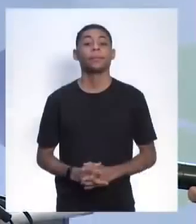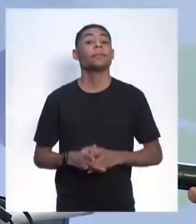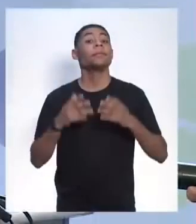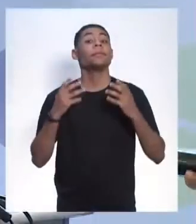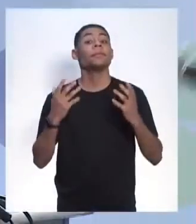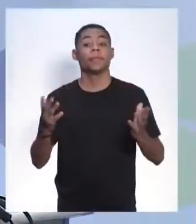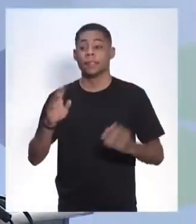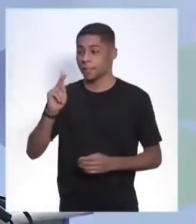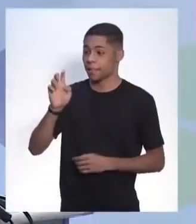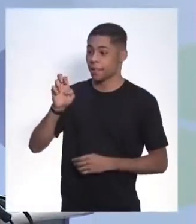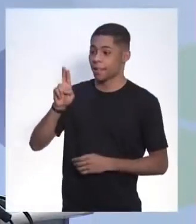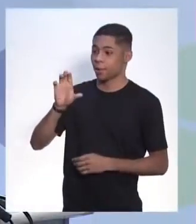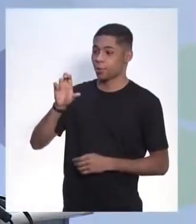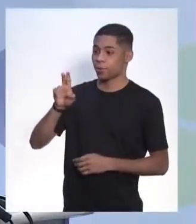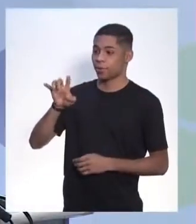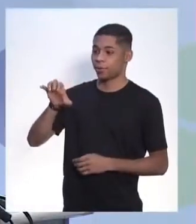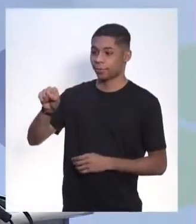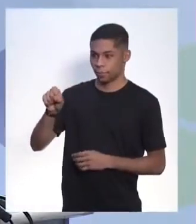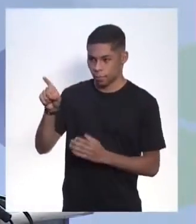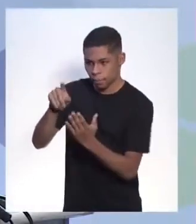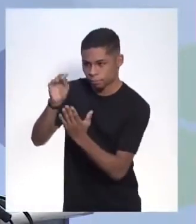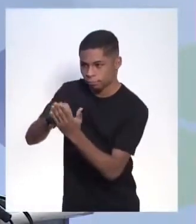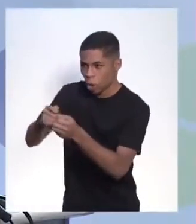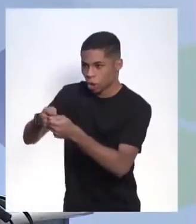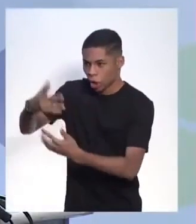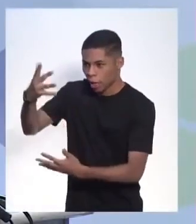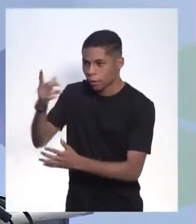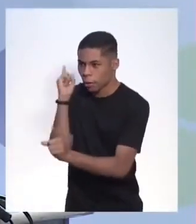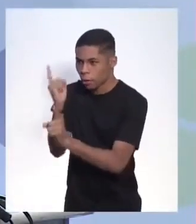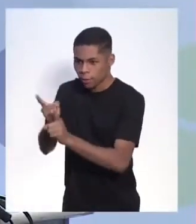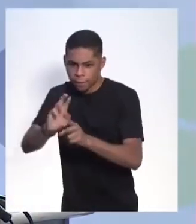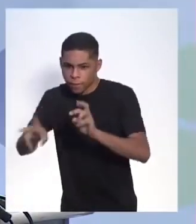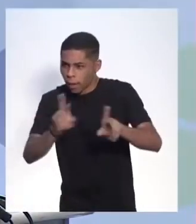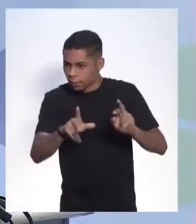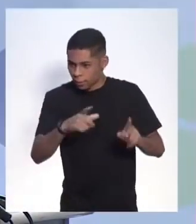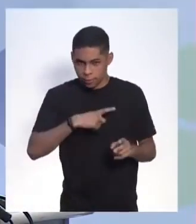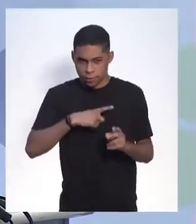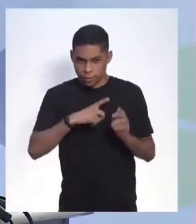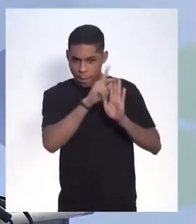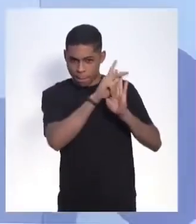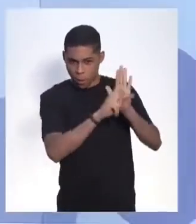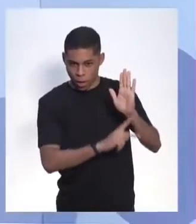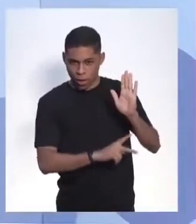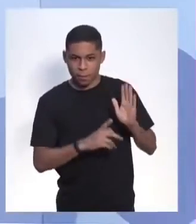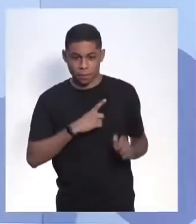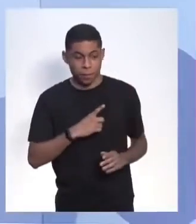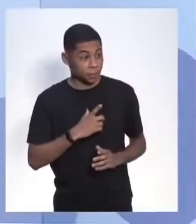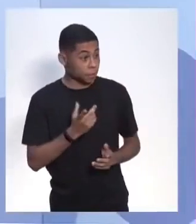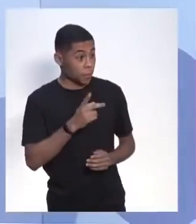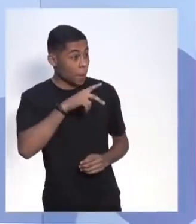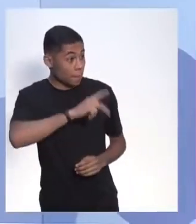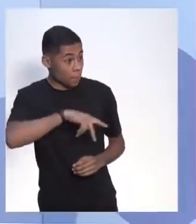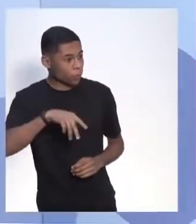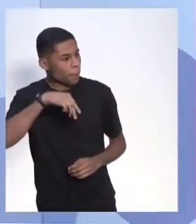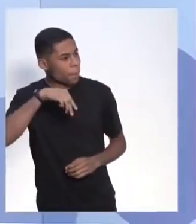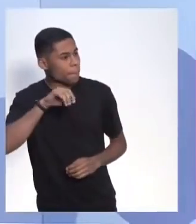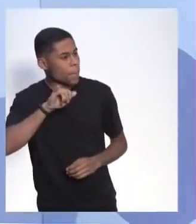E aí, Hércules, eles colocaram aí que tipo de variação que encontramos aí no poema? Ó, aqui a